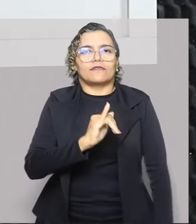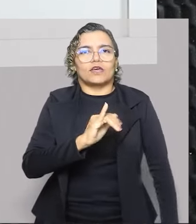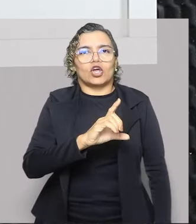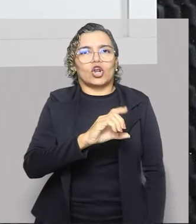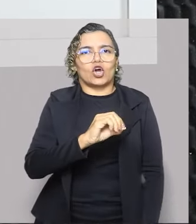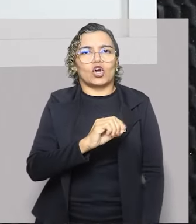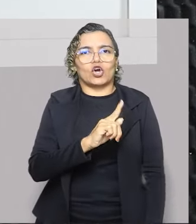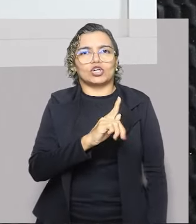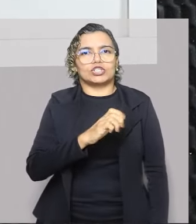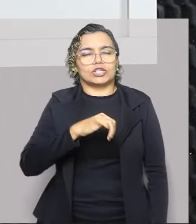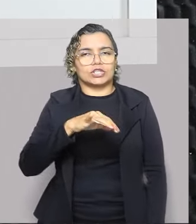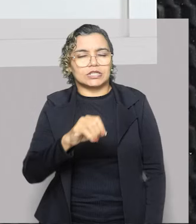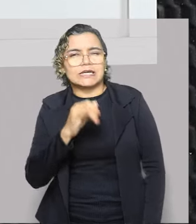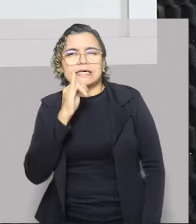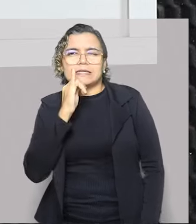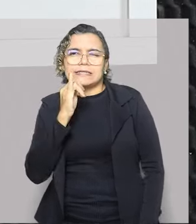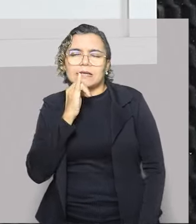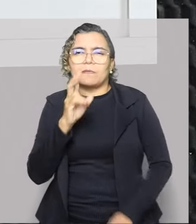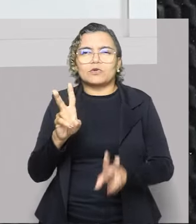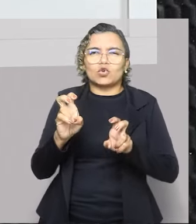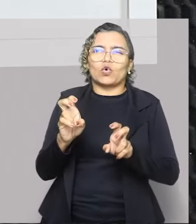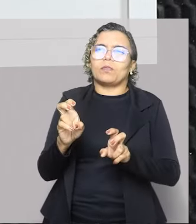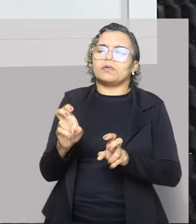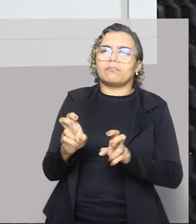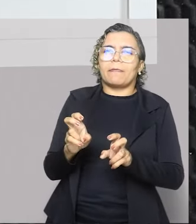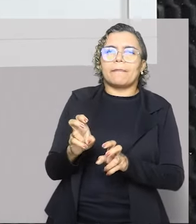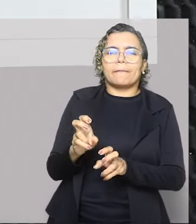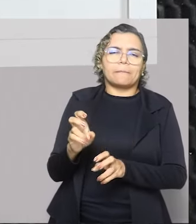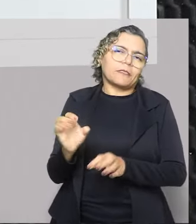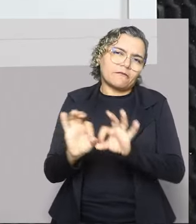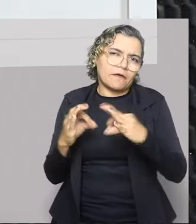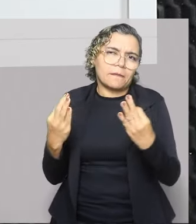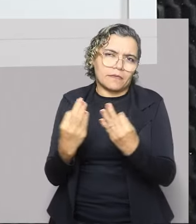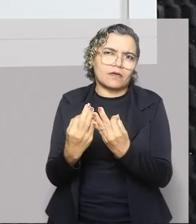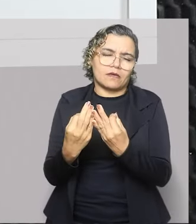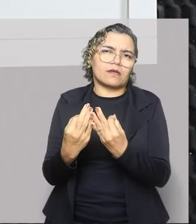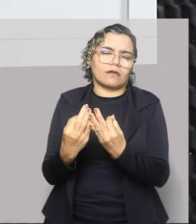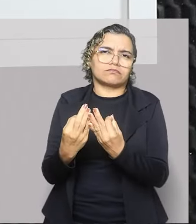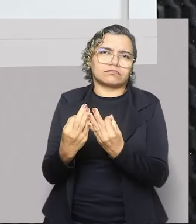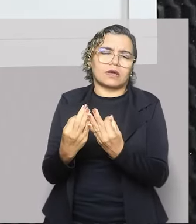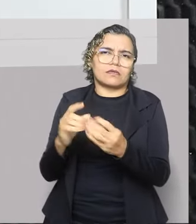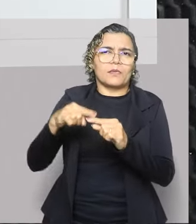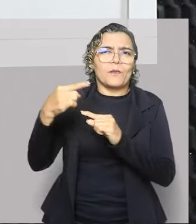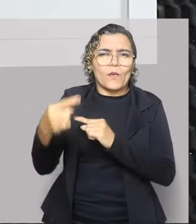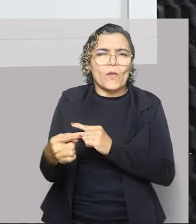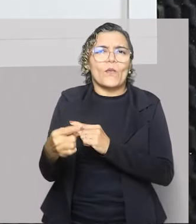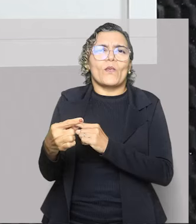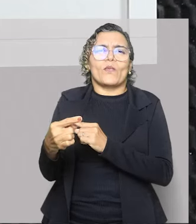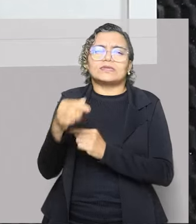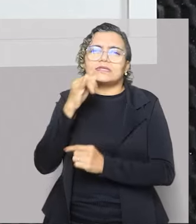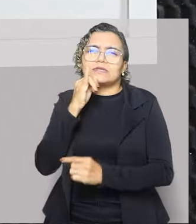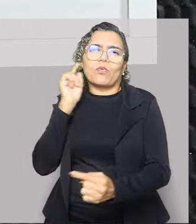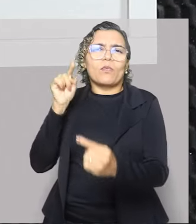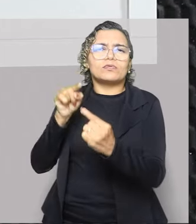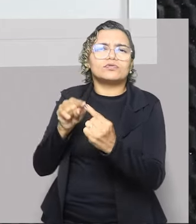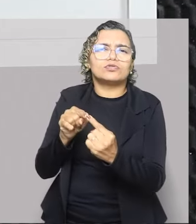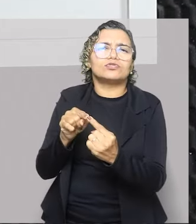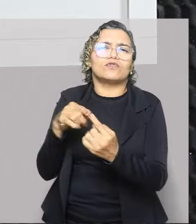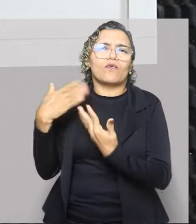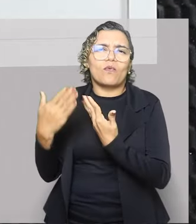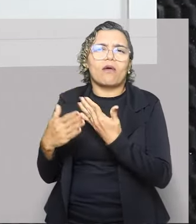os graus de parentesco a partir de uma linha evolutiva Tá certo então a gente vai traçando né